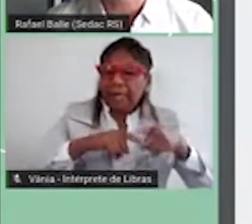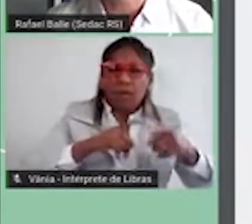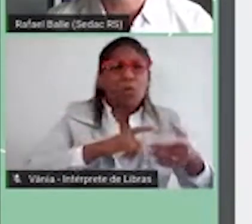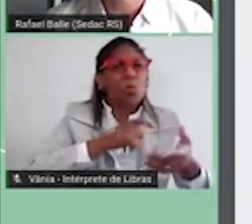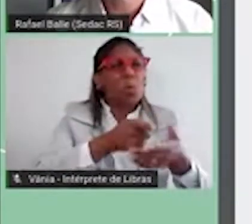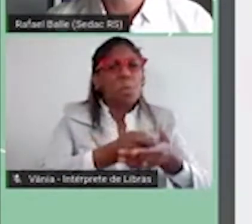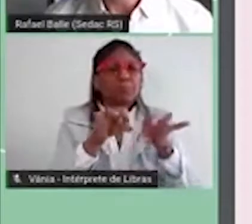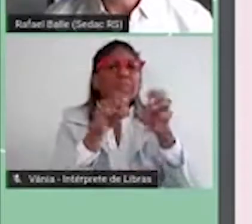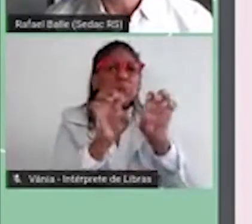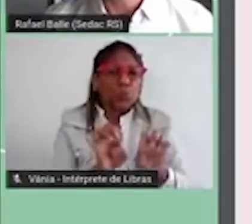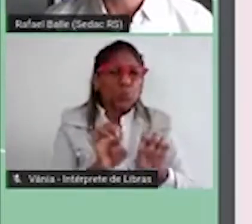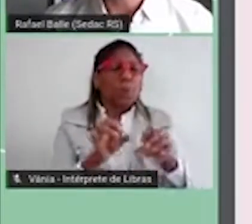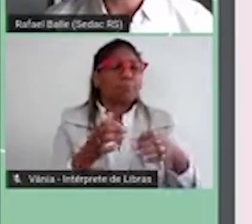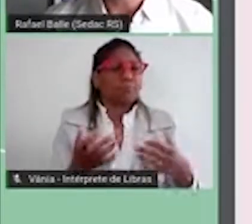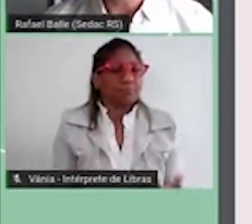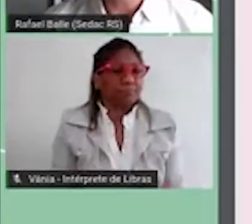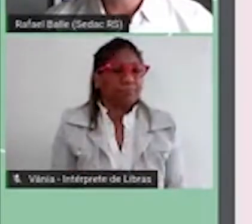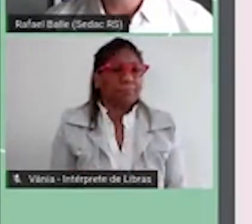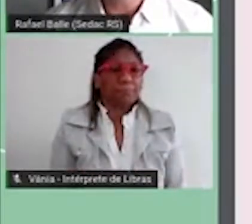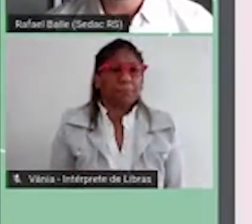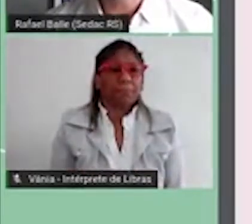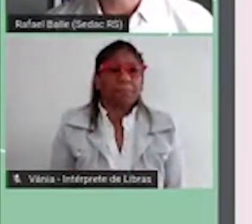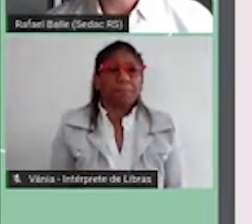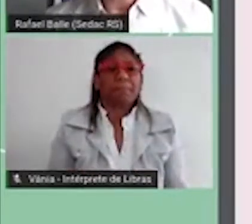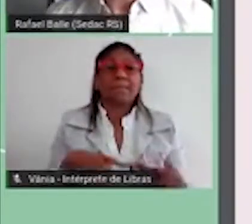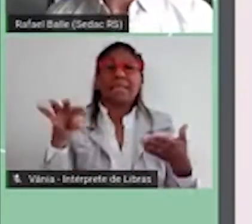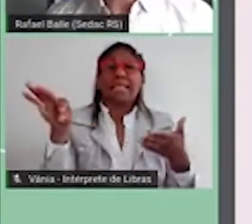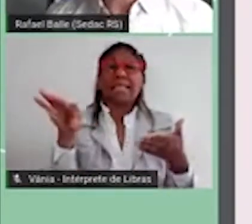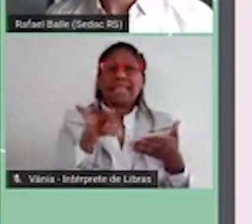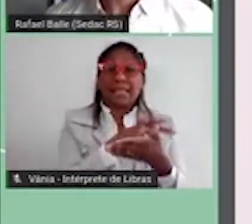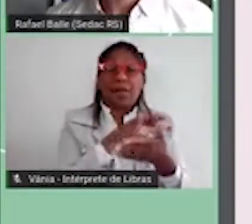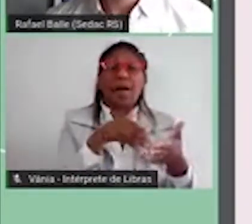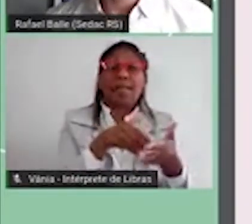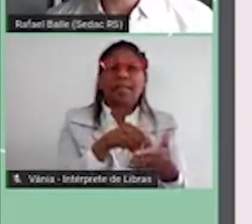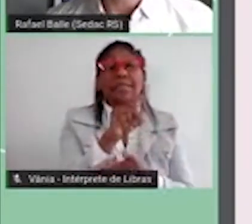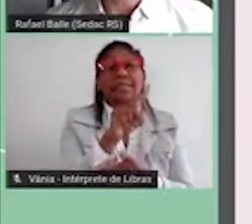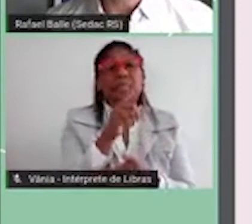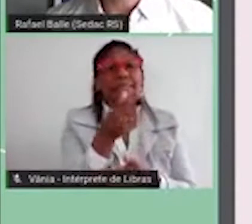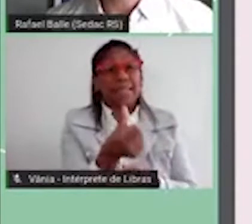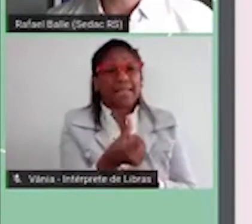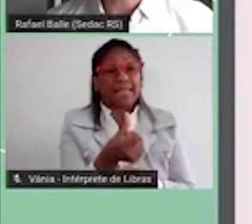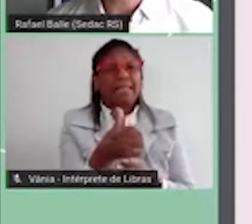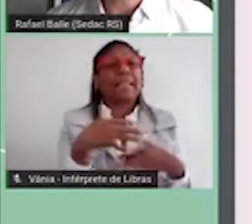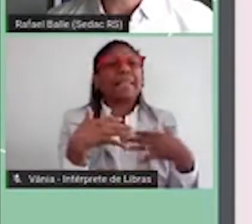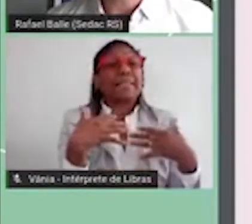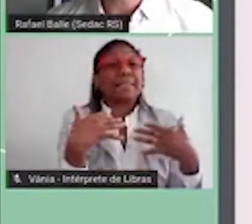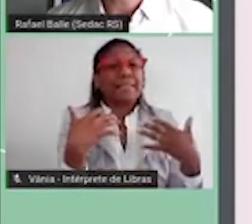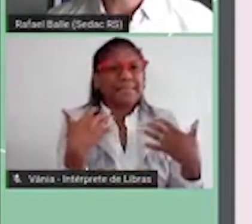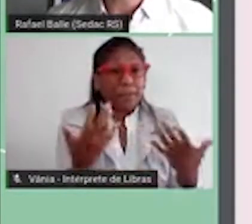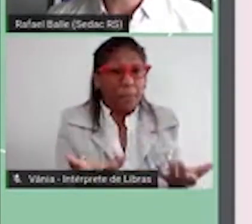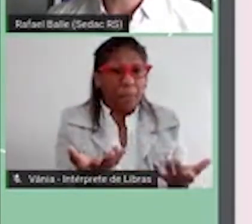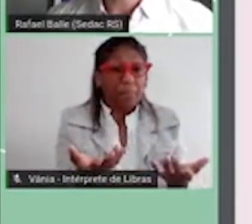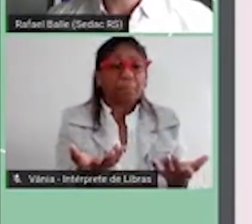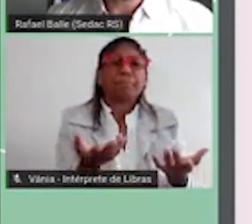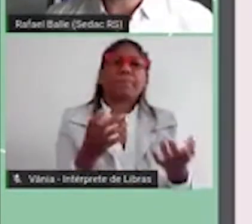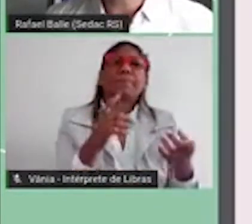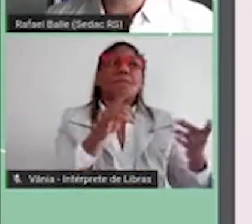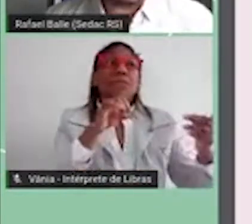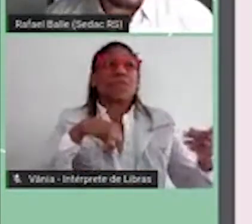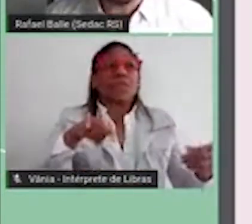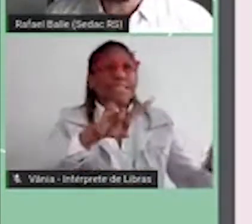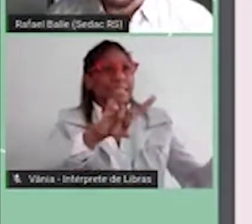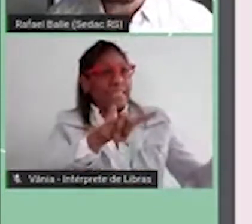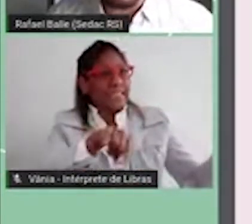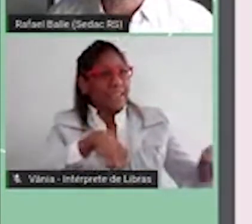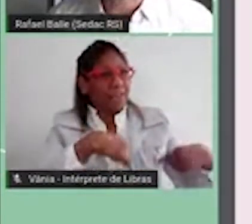suas atividades. Inscrições até 16, então esse mesmo desafio de tempo que tivemos, os